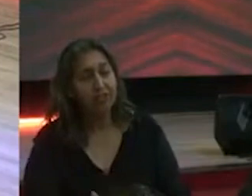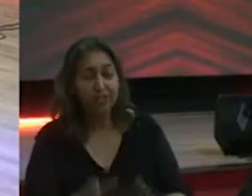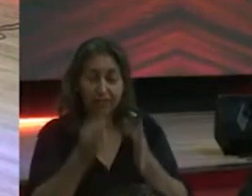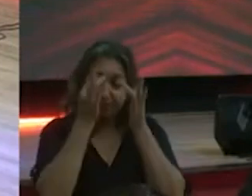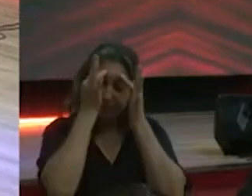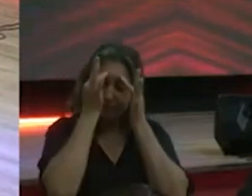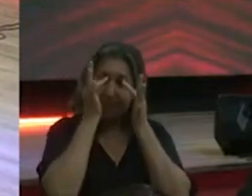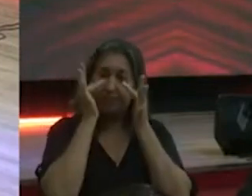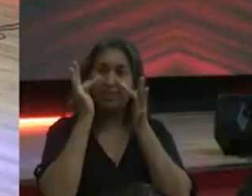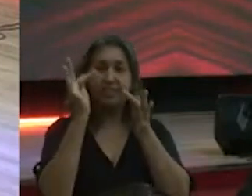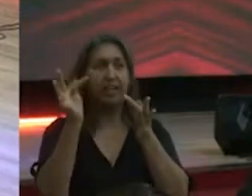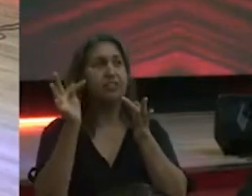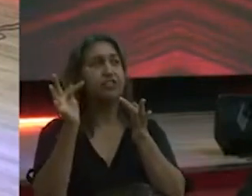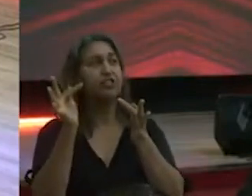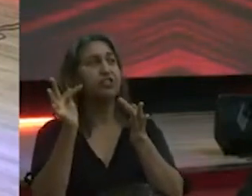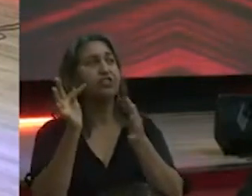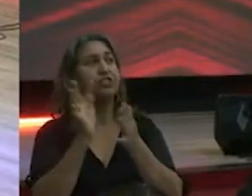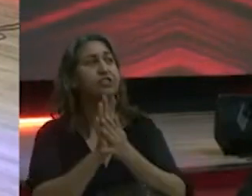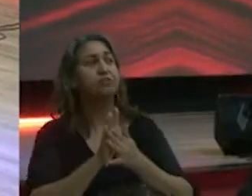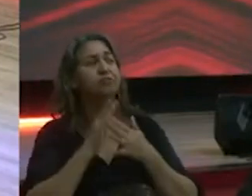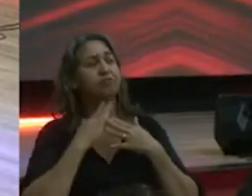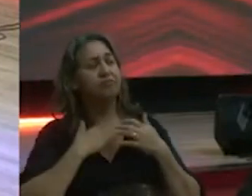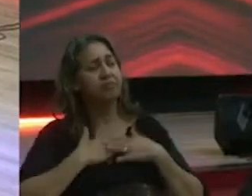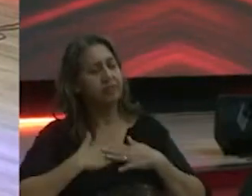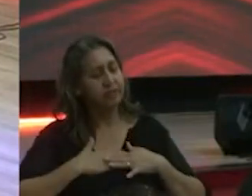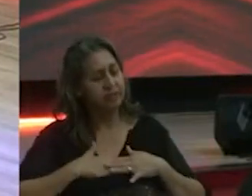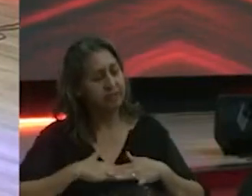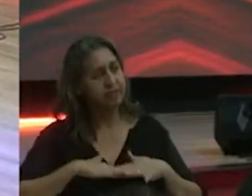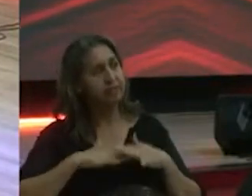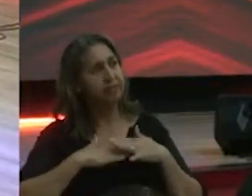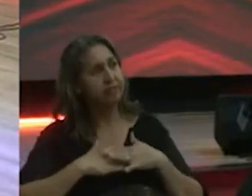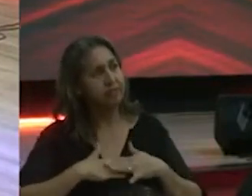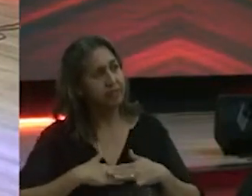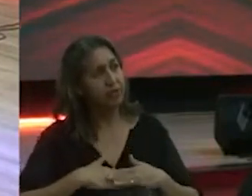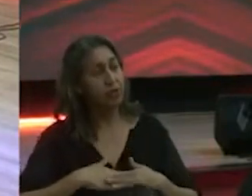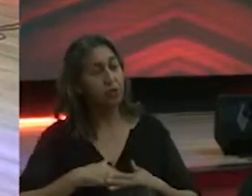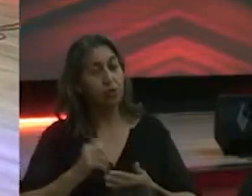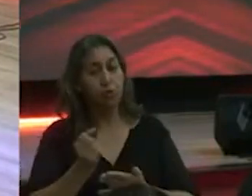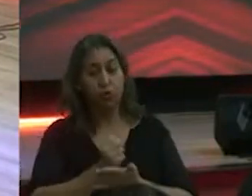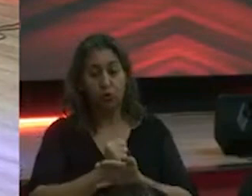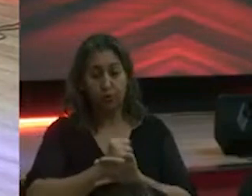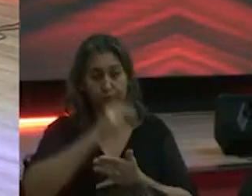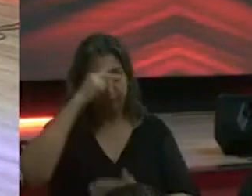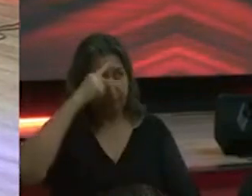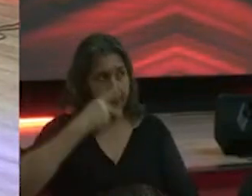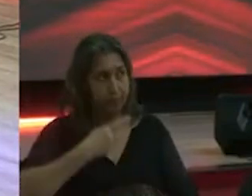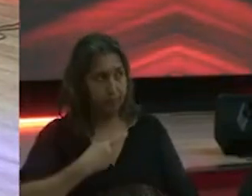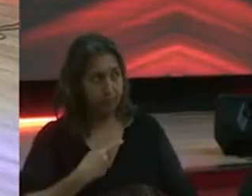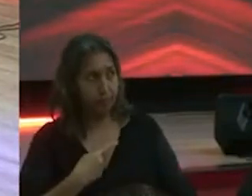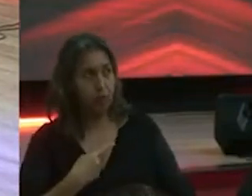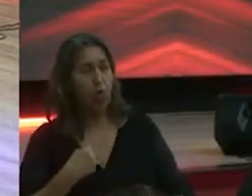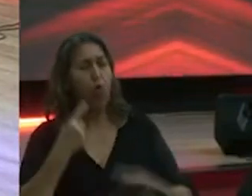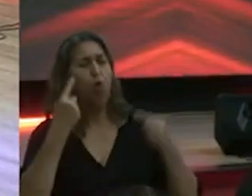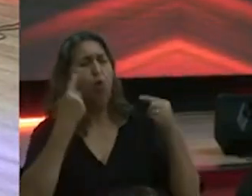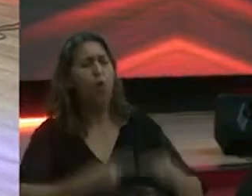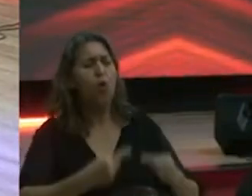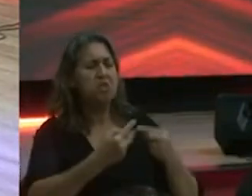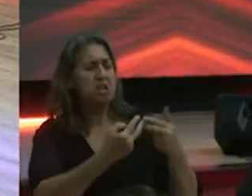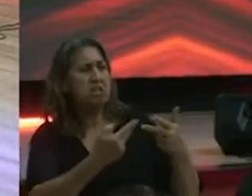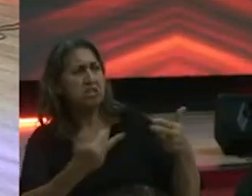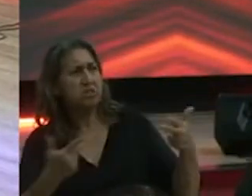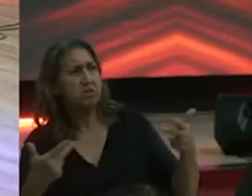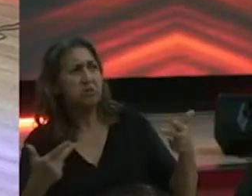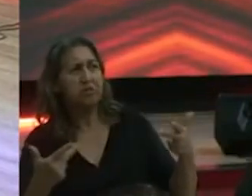bondade fidelidade mansidão domínio próprio contra